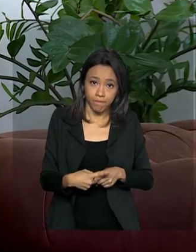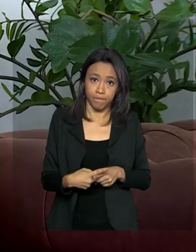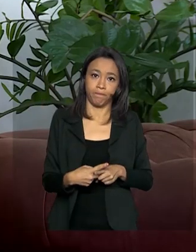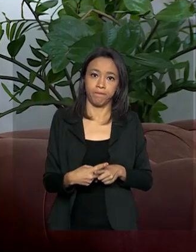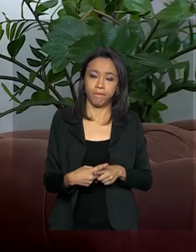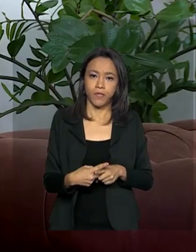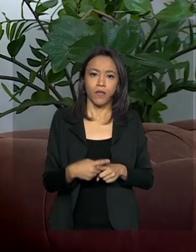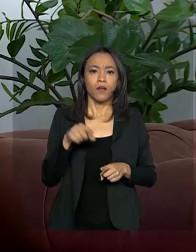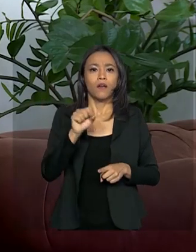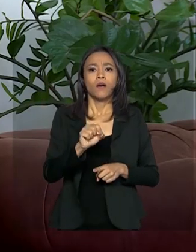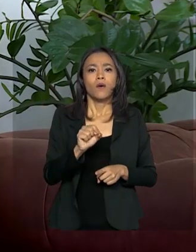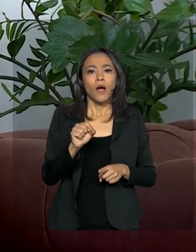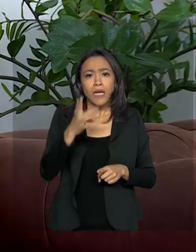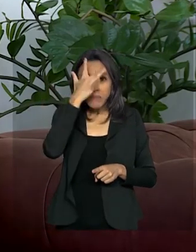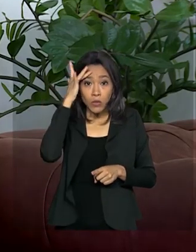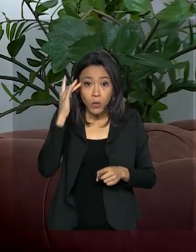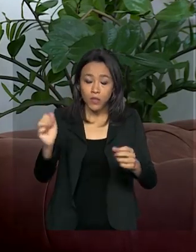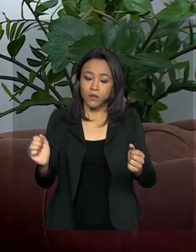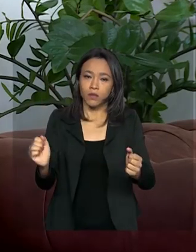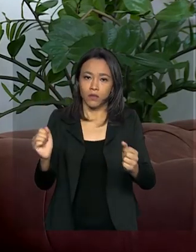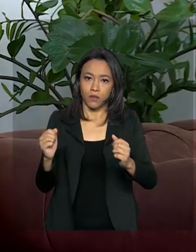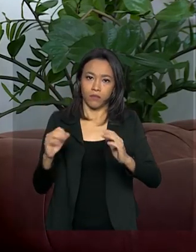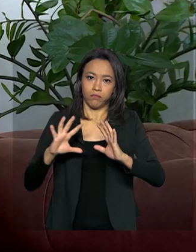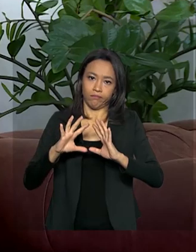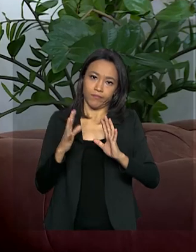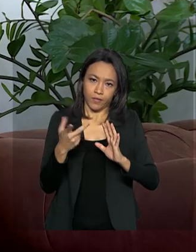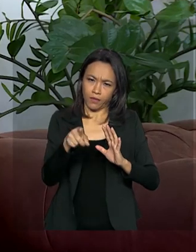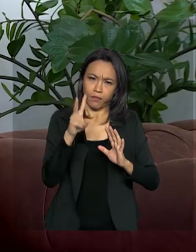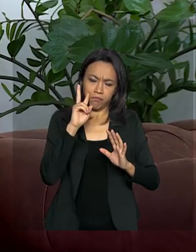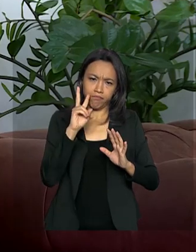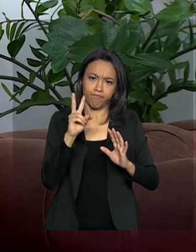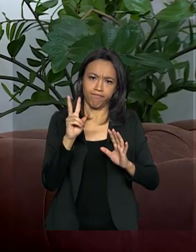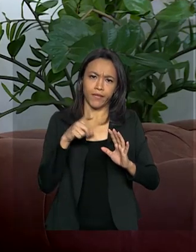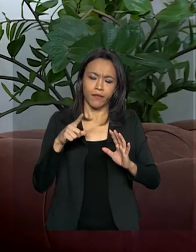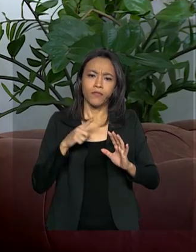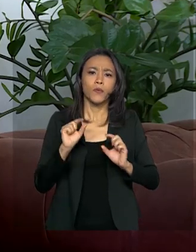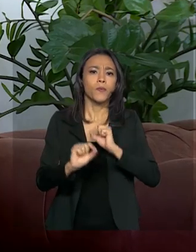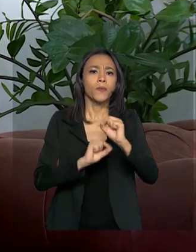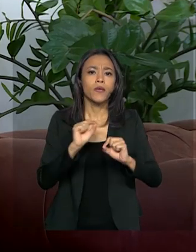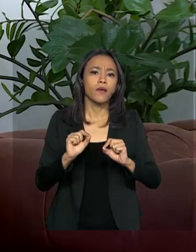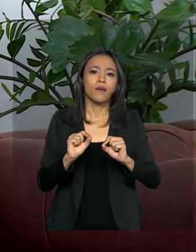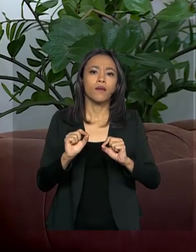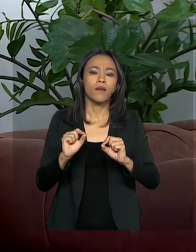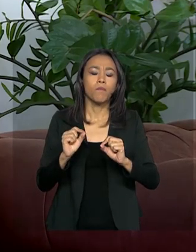com o recolhimento das pessoas você teve aí uma demanda